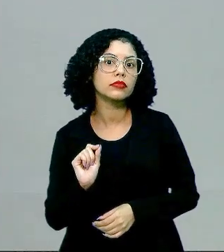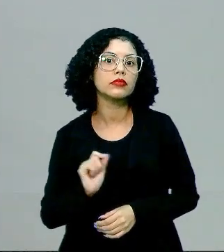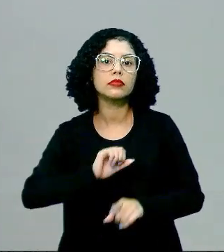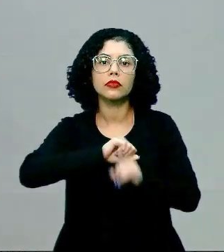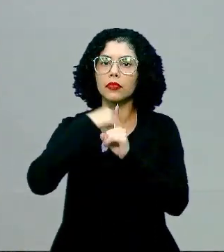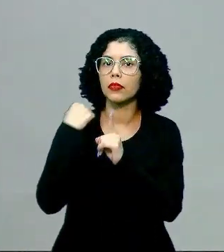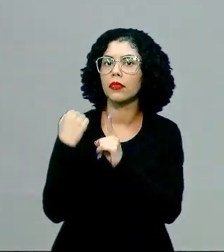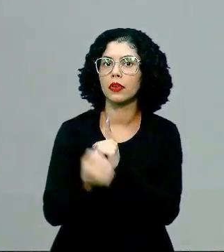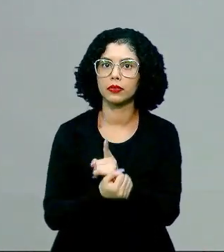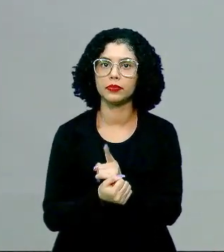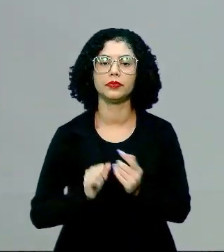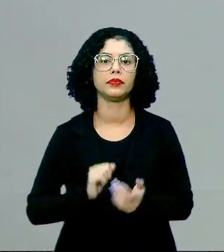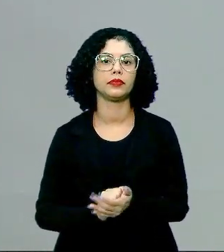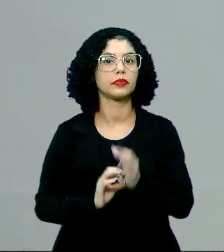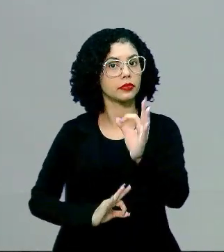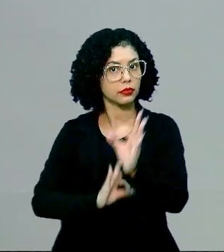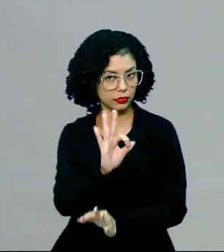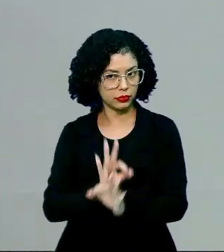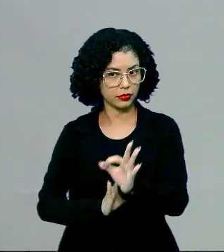uma sociedade